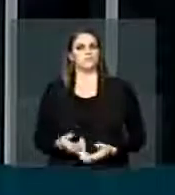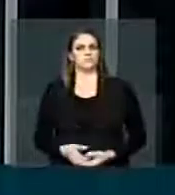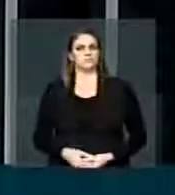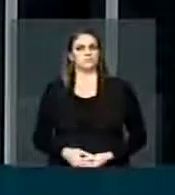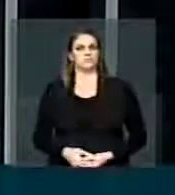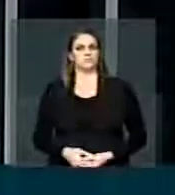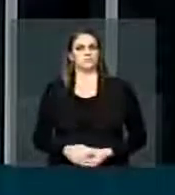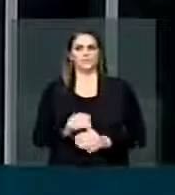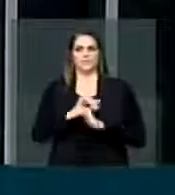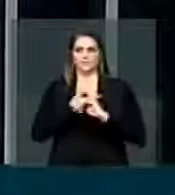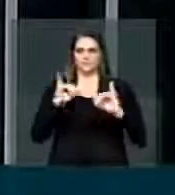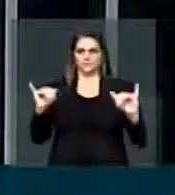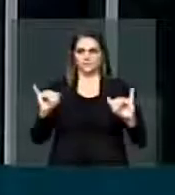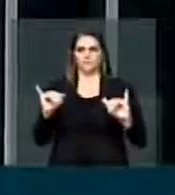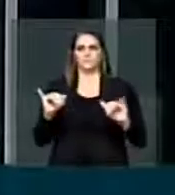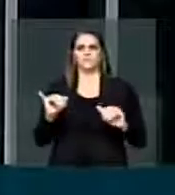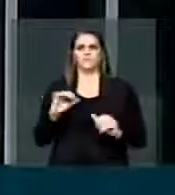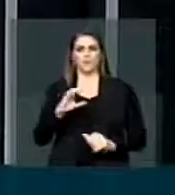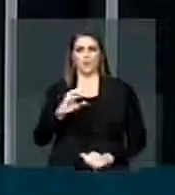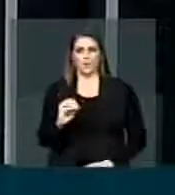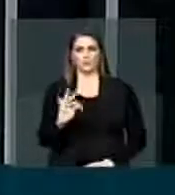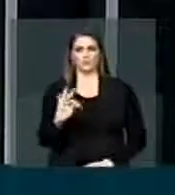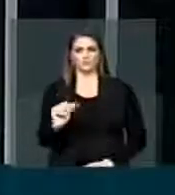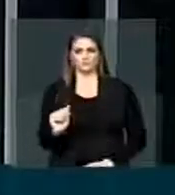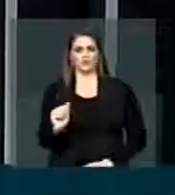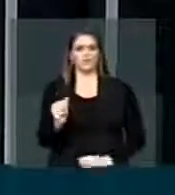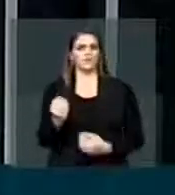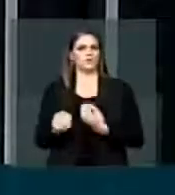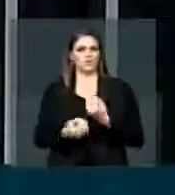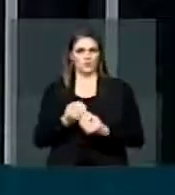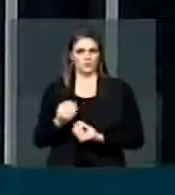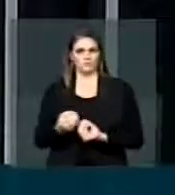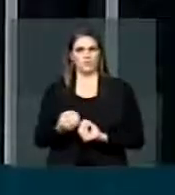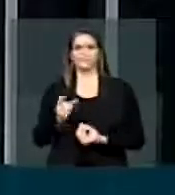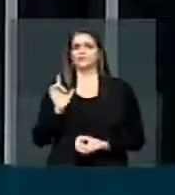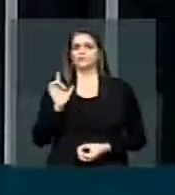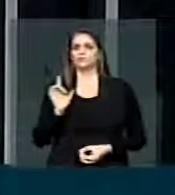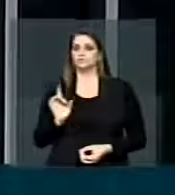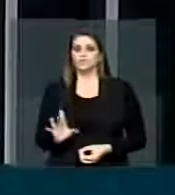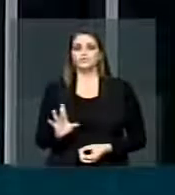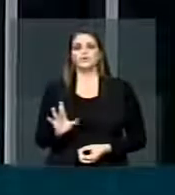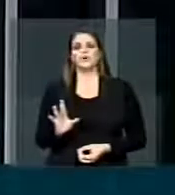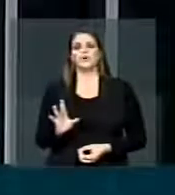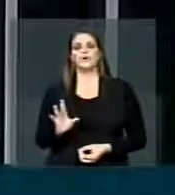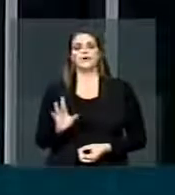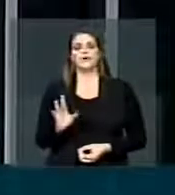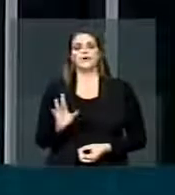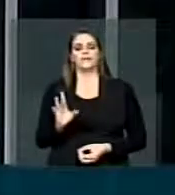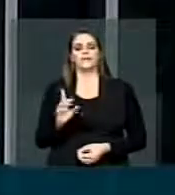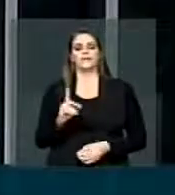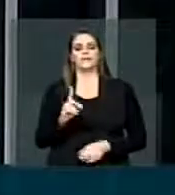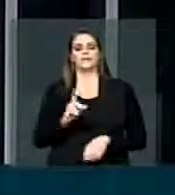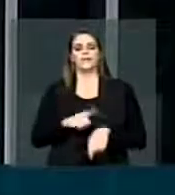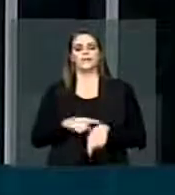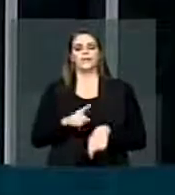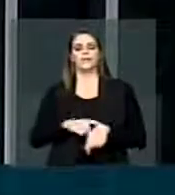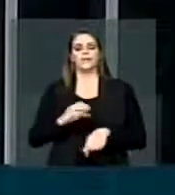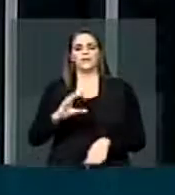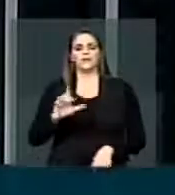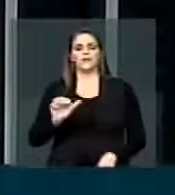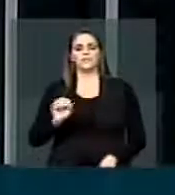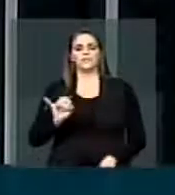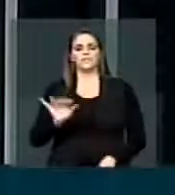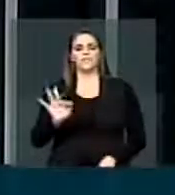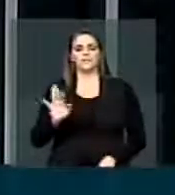a adoção do critério da cota será exigido estritamente na hora do processo de classificação,